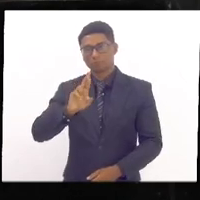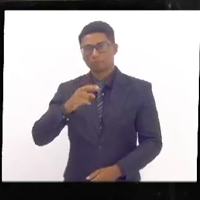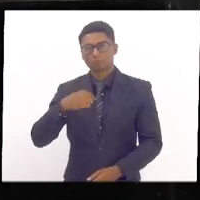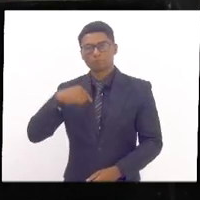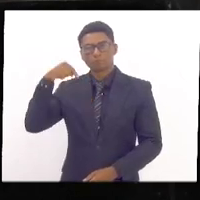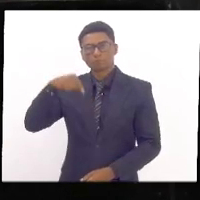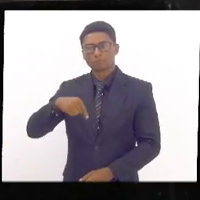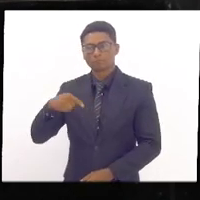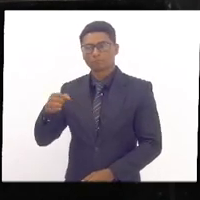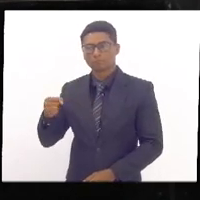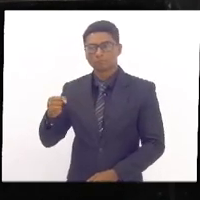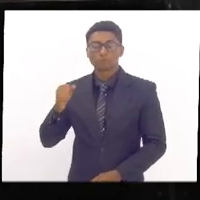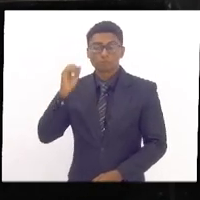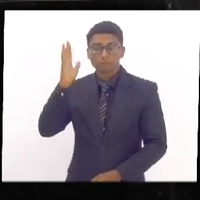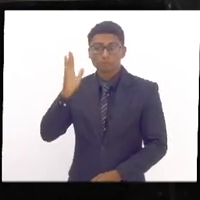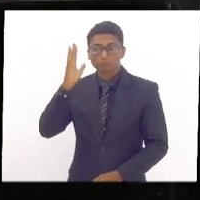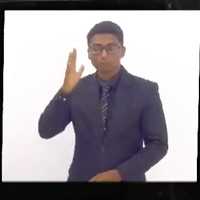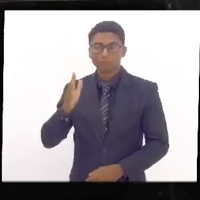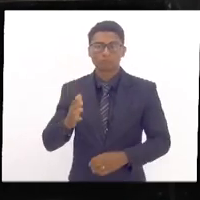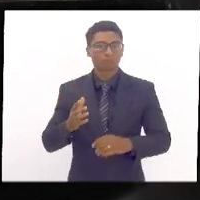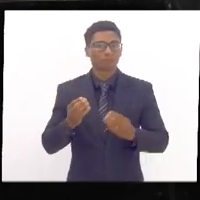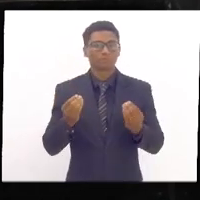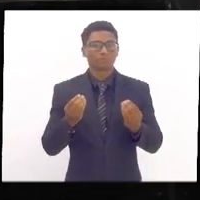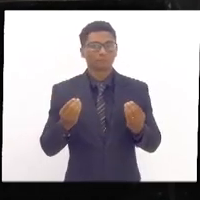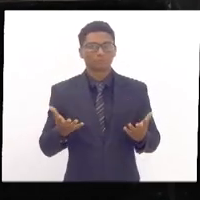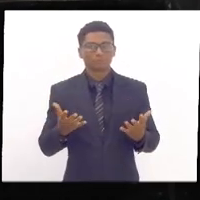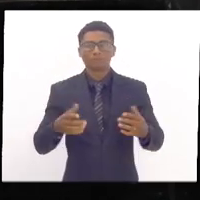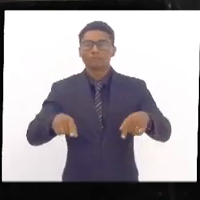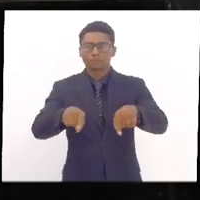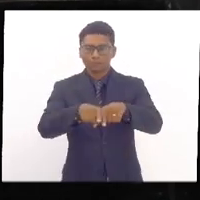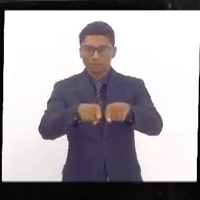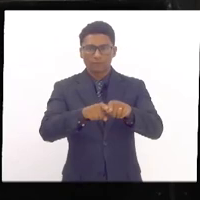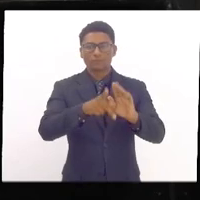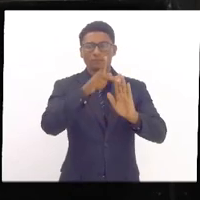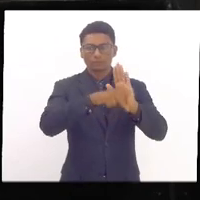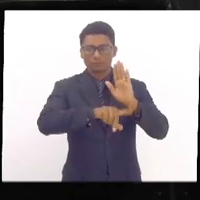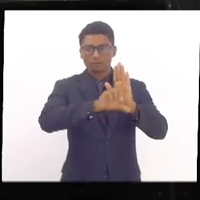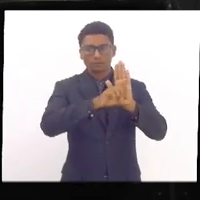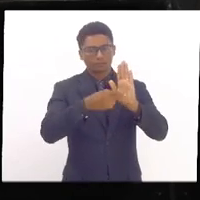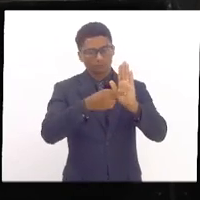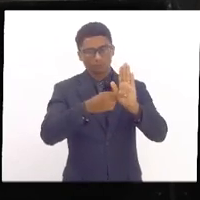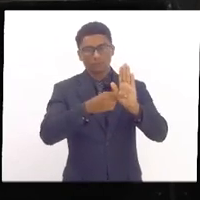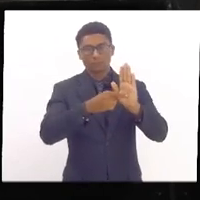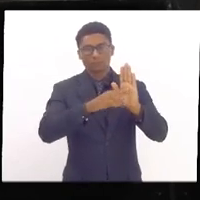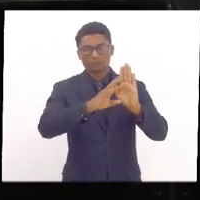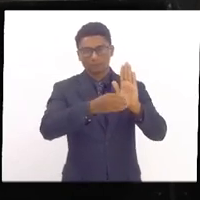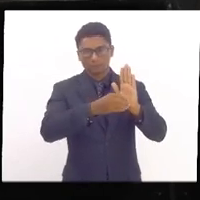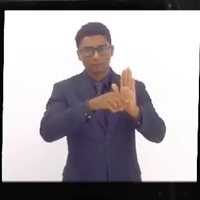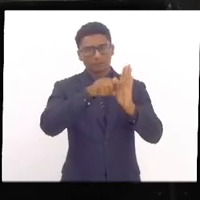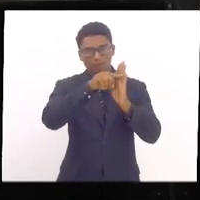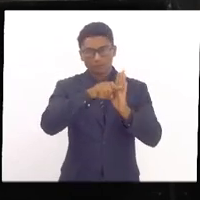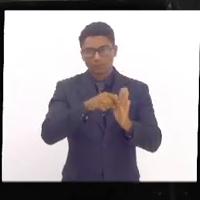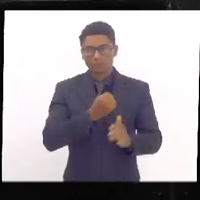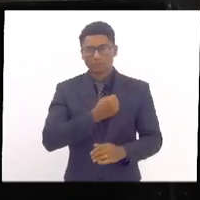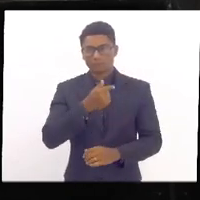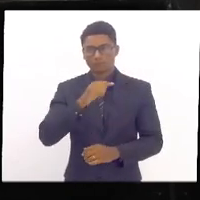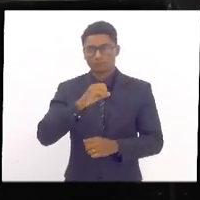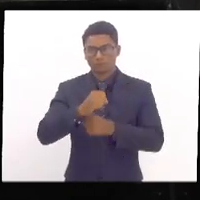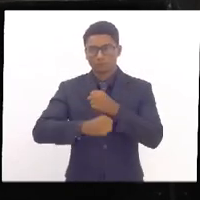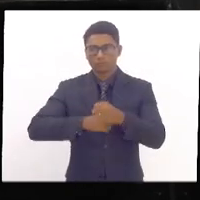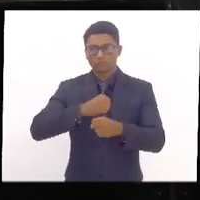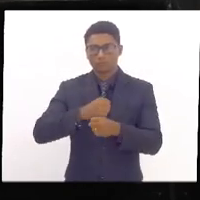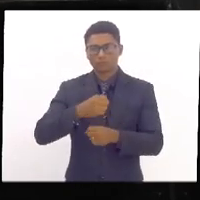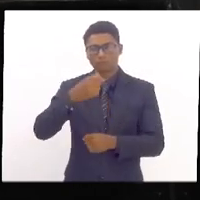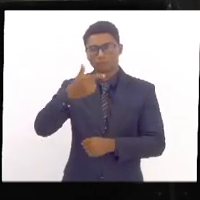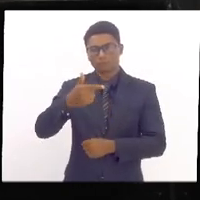tribuna para também fazer uma análise sobre o projeto de lei complementar 70 de 2022. E